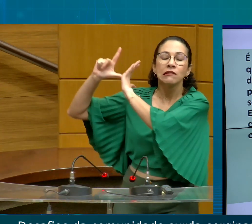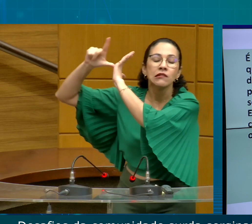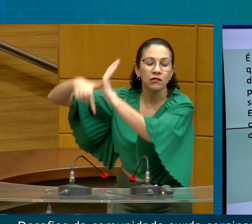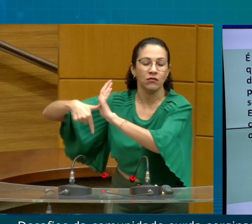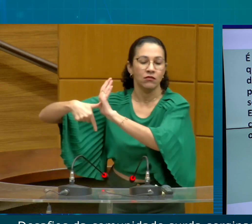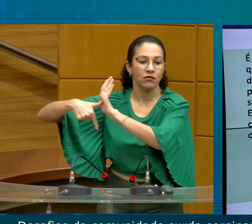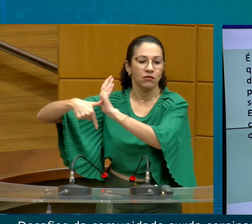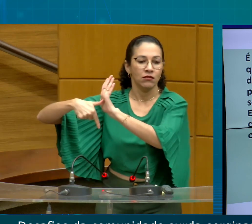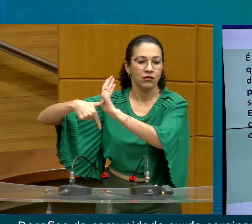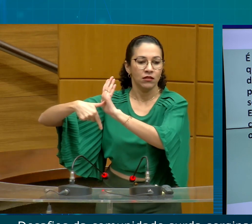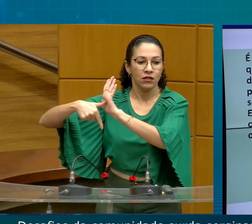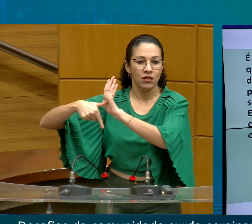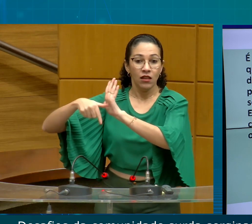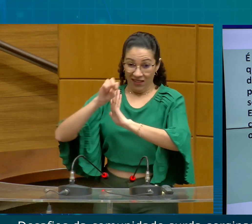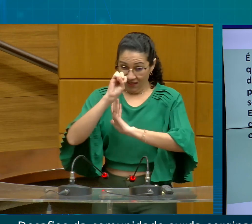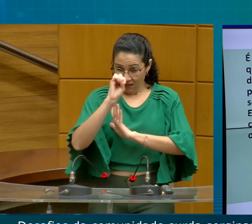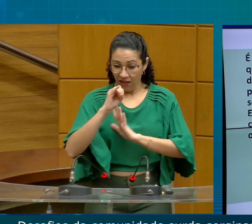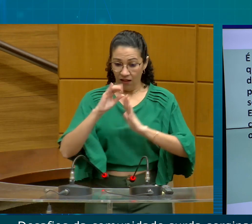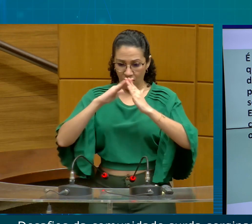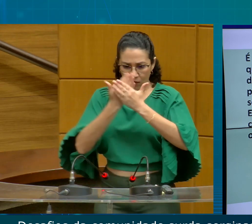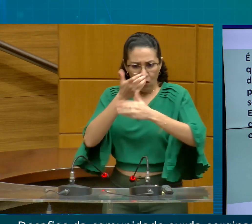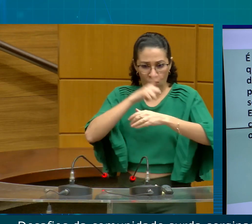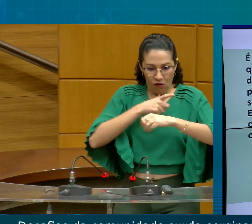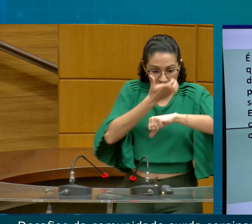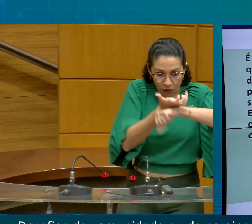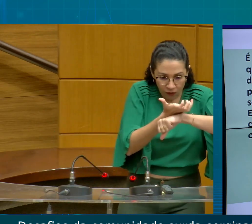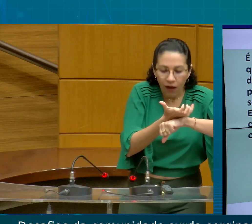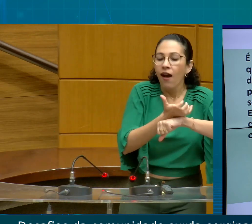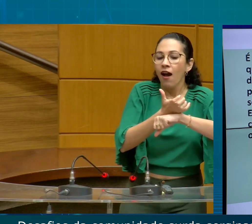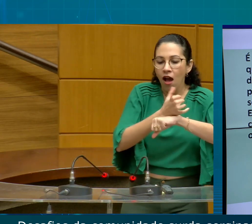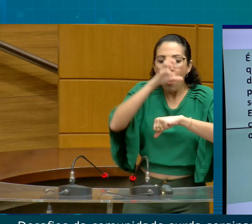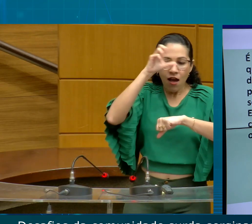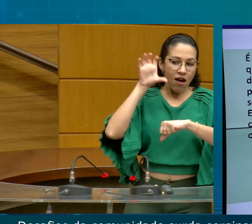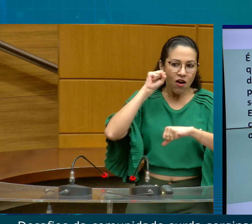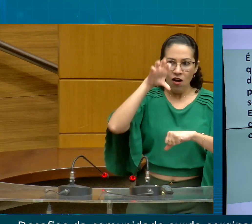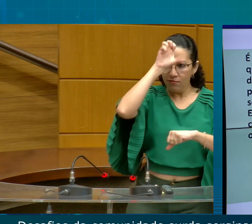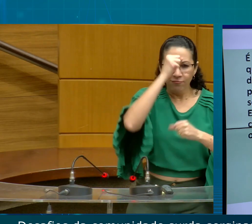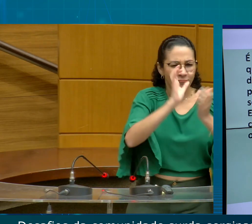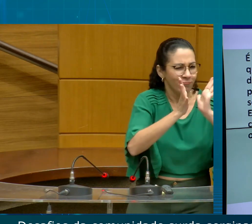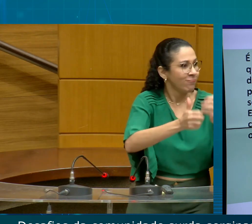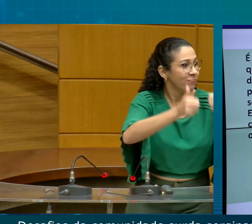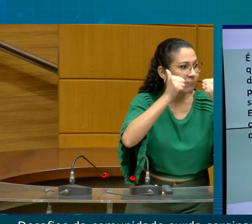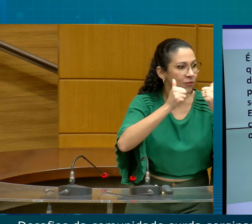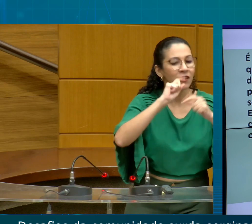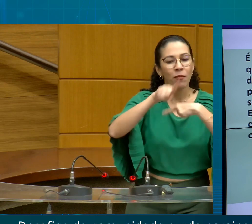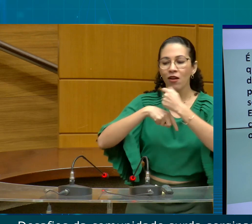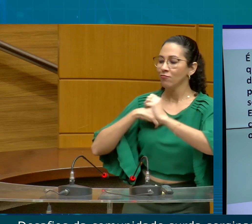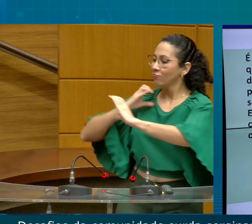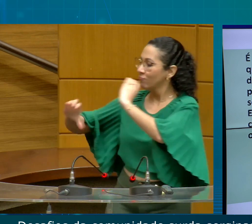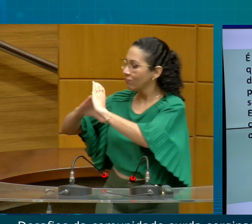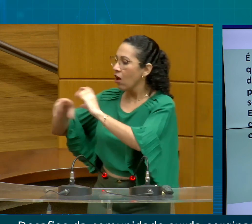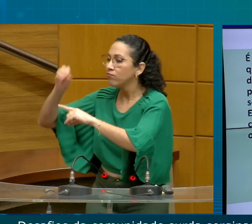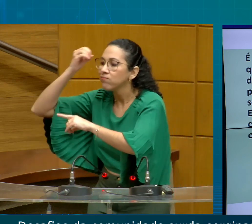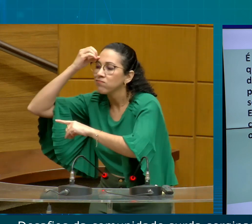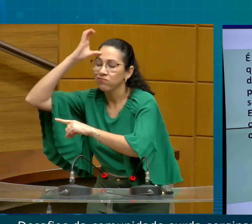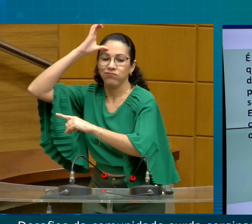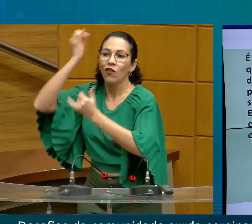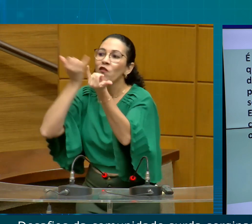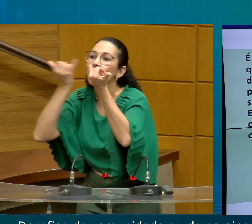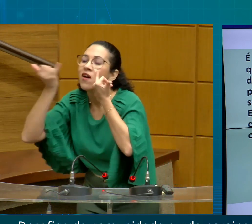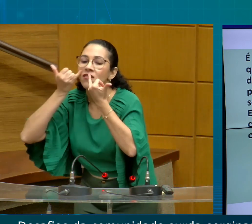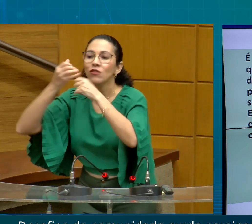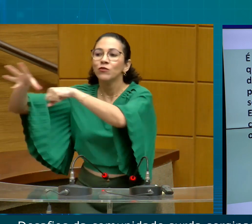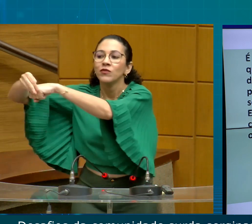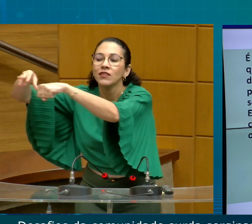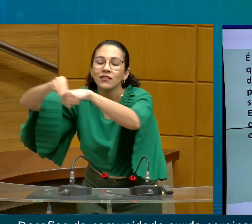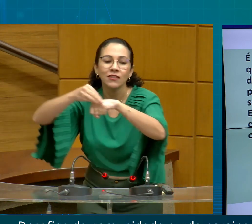se desenvolvendo sozinho. E isso gera, assim, um atraso, né? Porque se há como uma matéria obrigatória, se há sinalização,